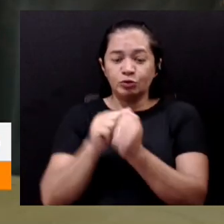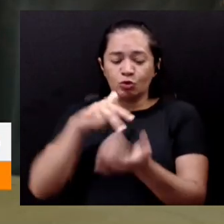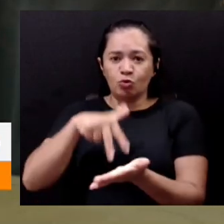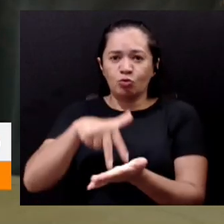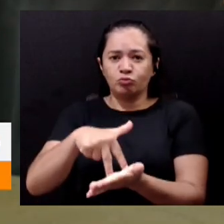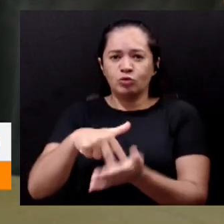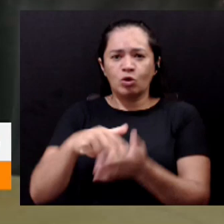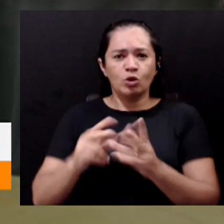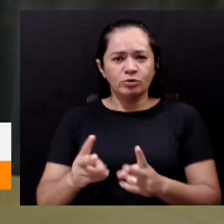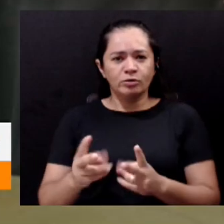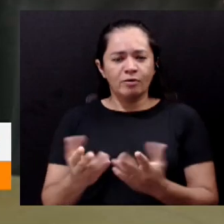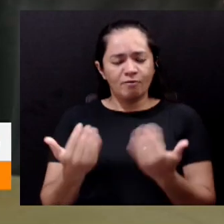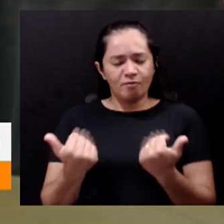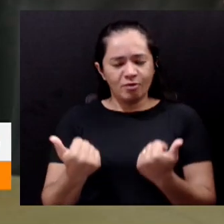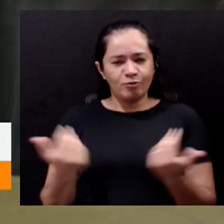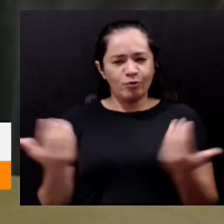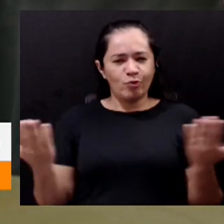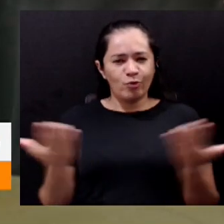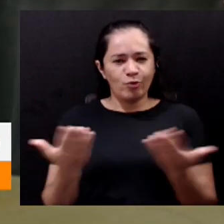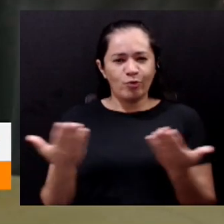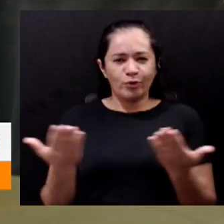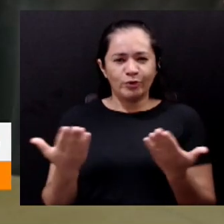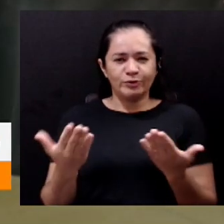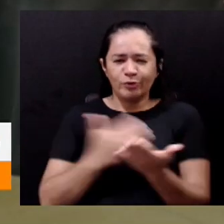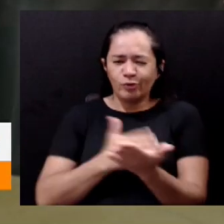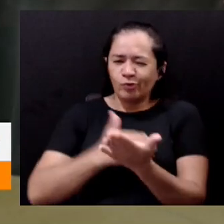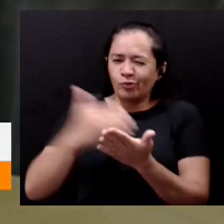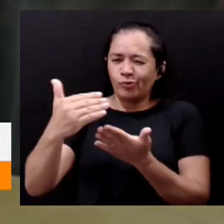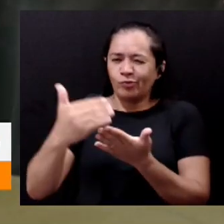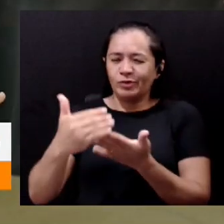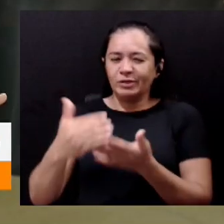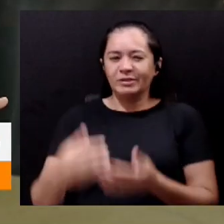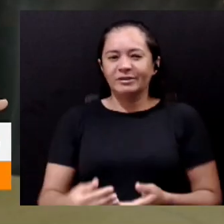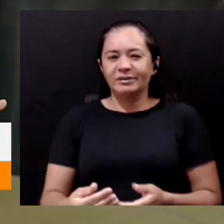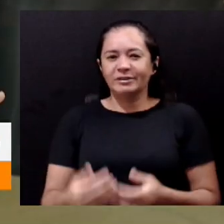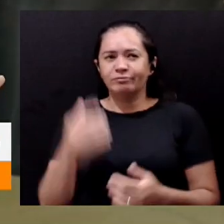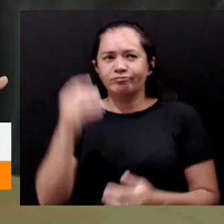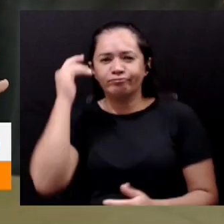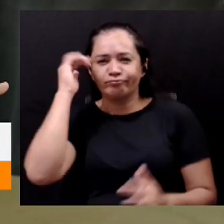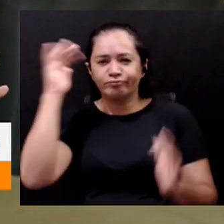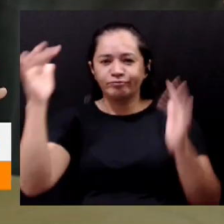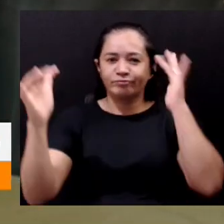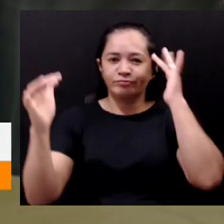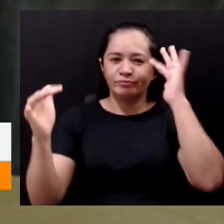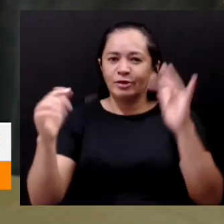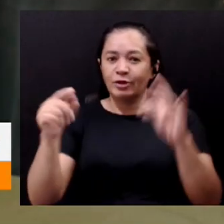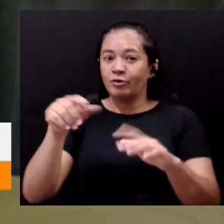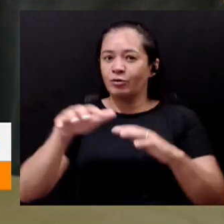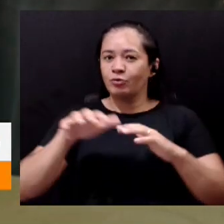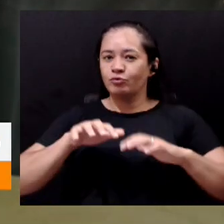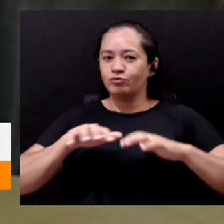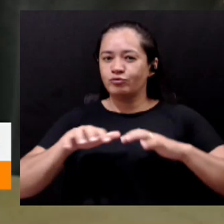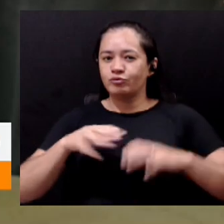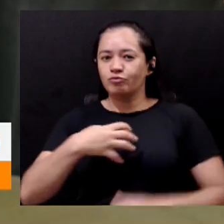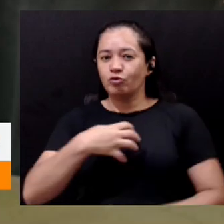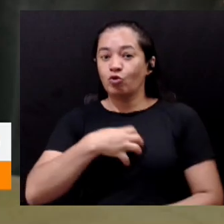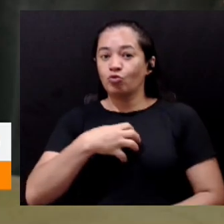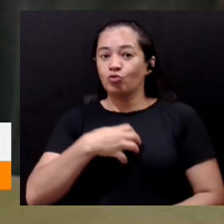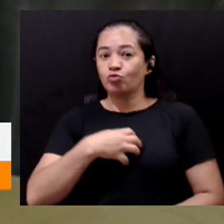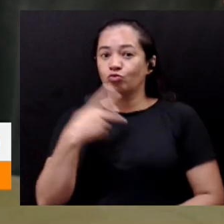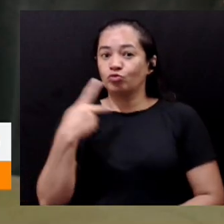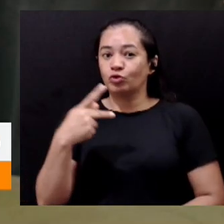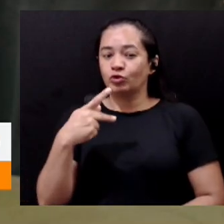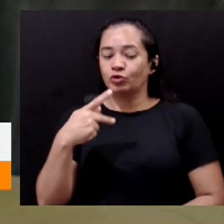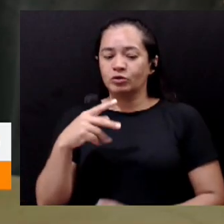o episódio de hoje está começando, está cheio de reflexões que vão mexer com o seu jeito de ver o mundo e de ver a